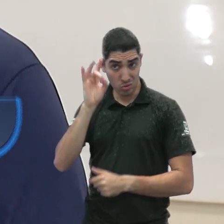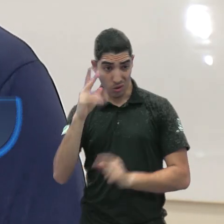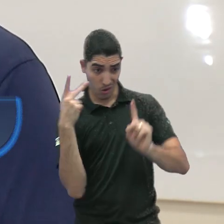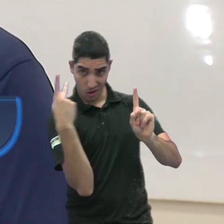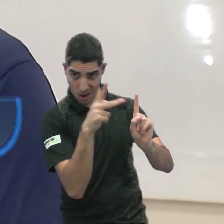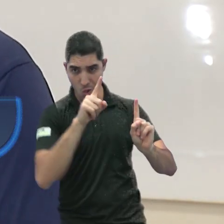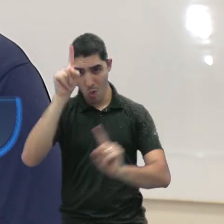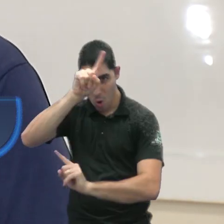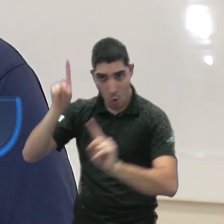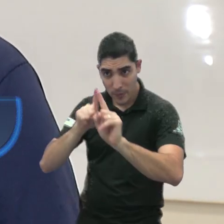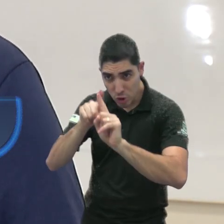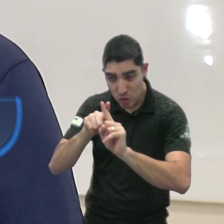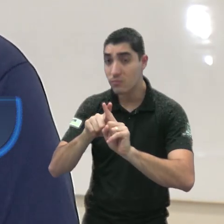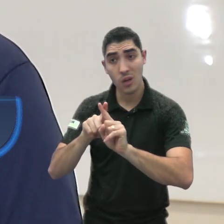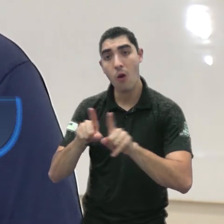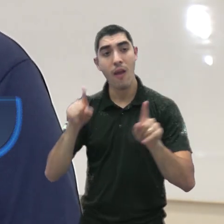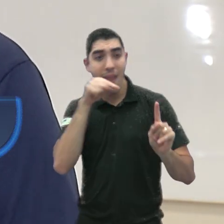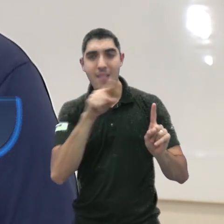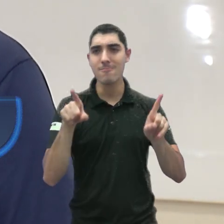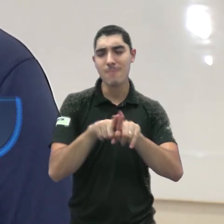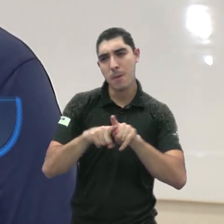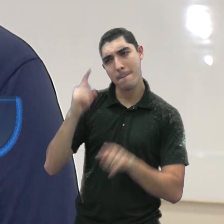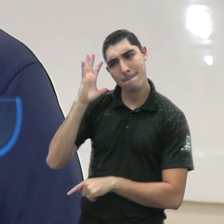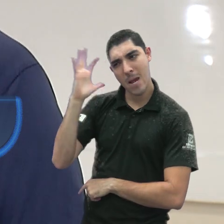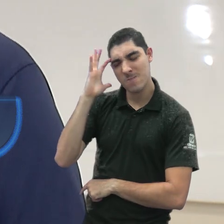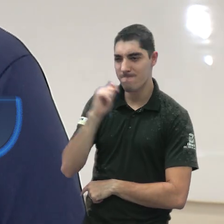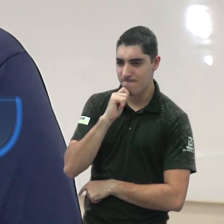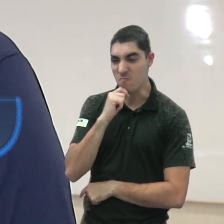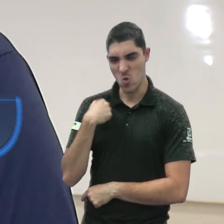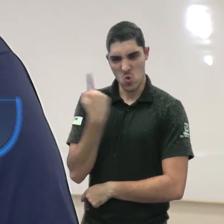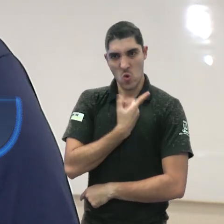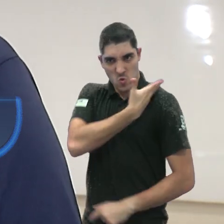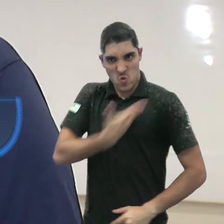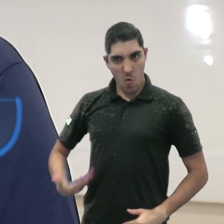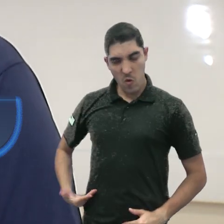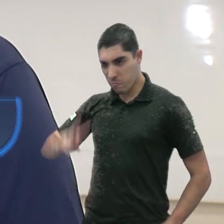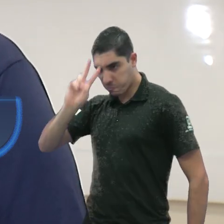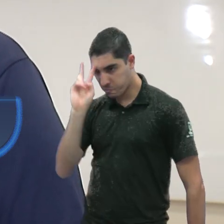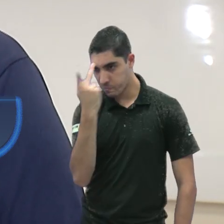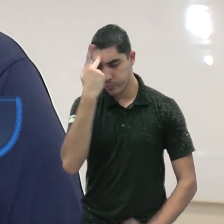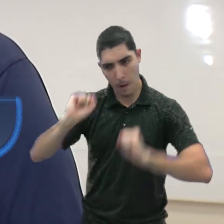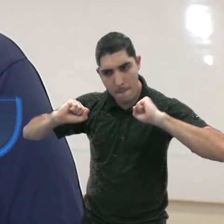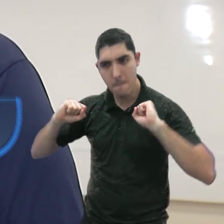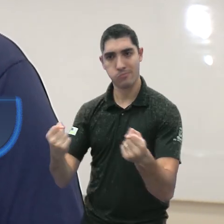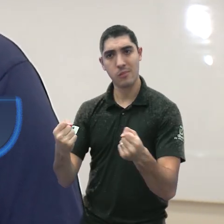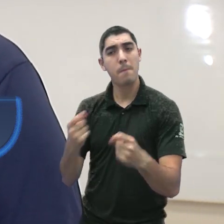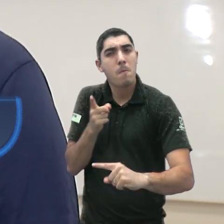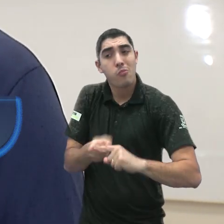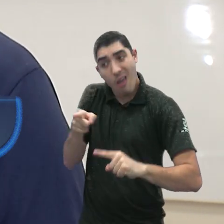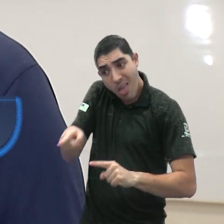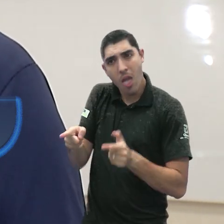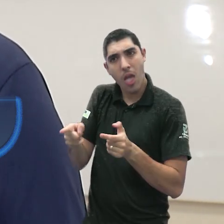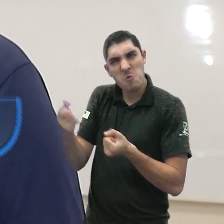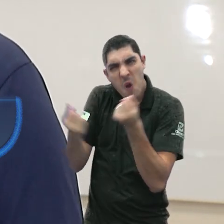metas. Houve realmente uma institucionalização do Estado para que houvesse esse desenvolvimento